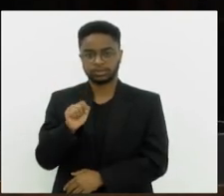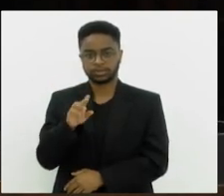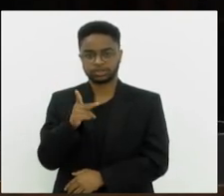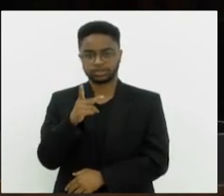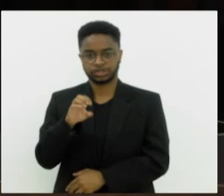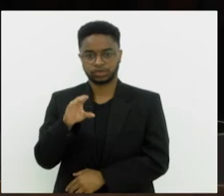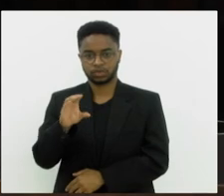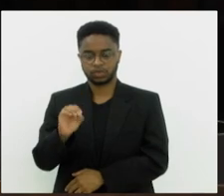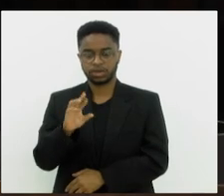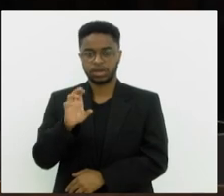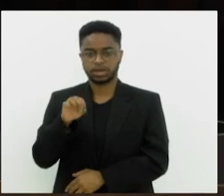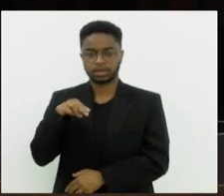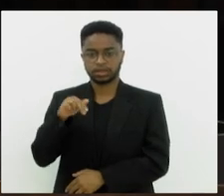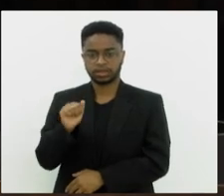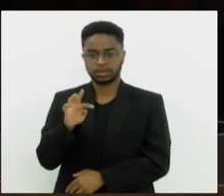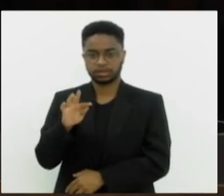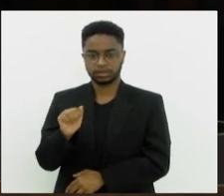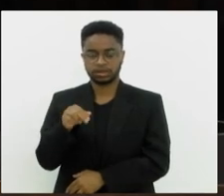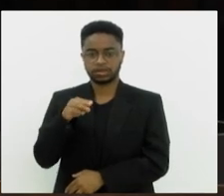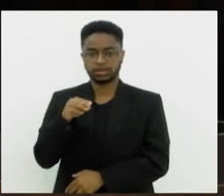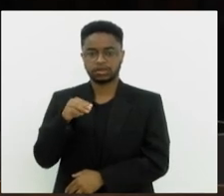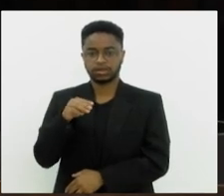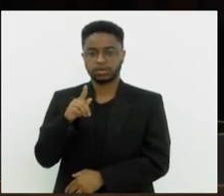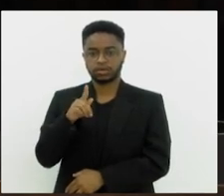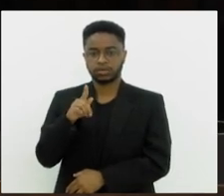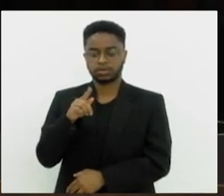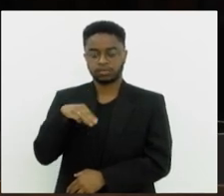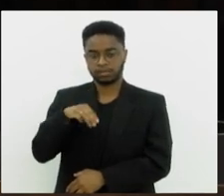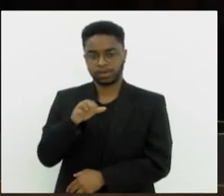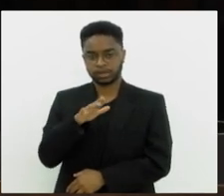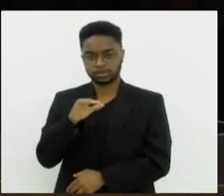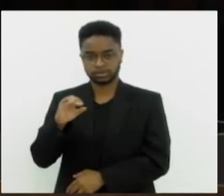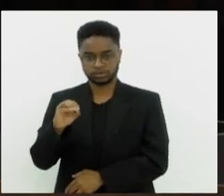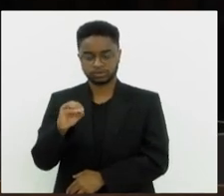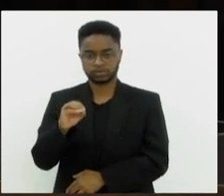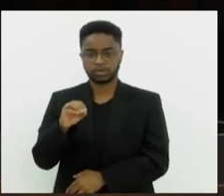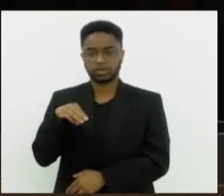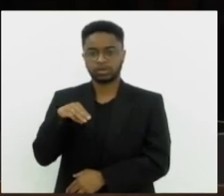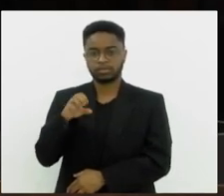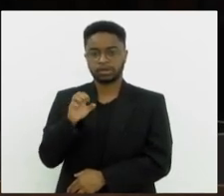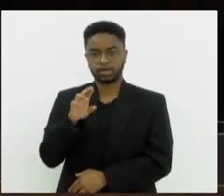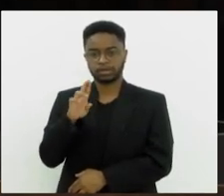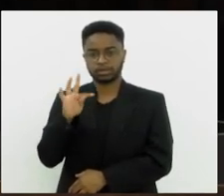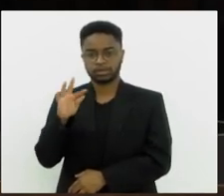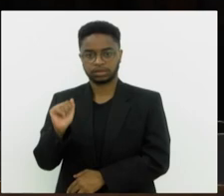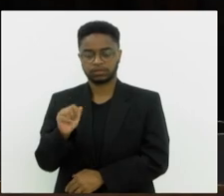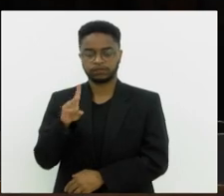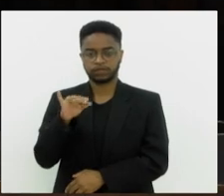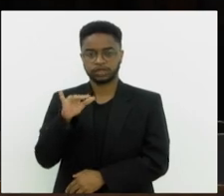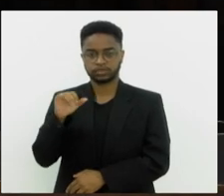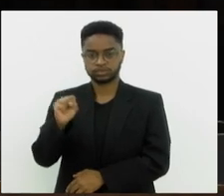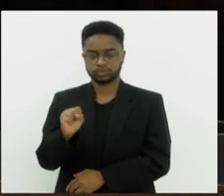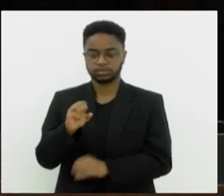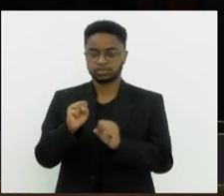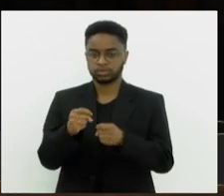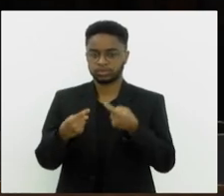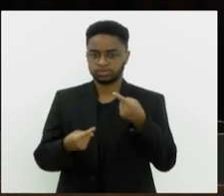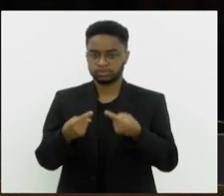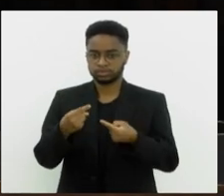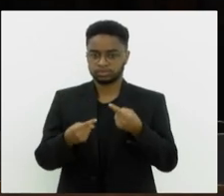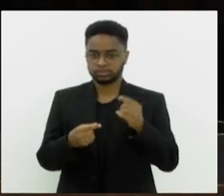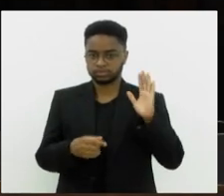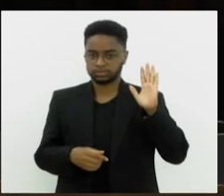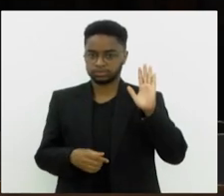Renata Souza, Márcio Galberto, Marta Rocha e Vinícius Gozolino. Em discussão. Para